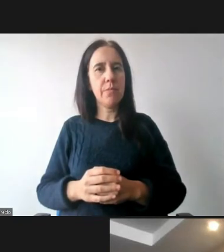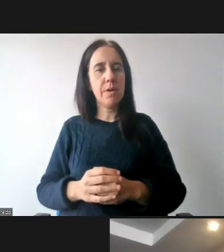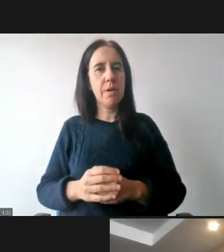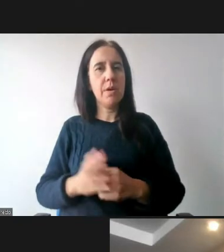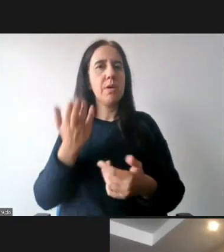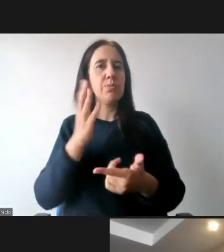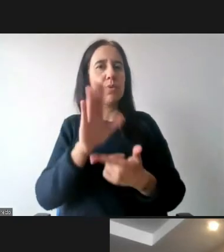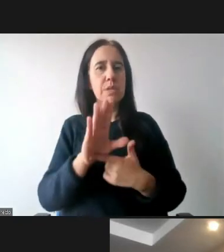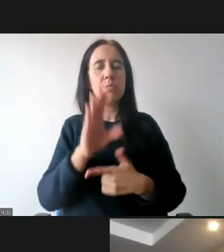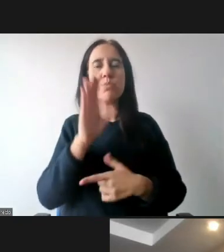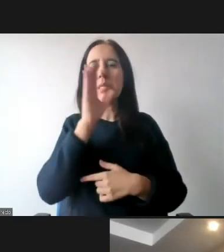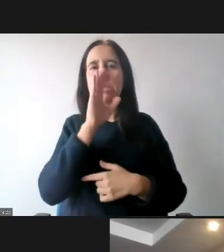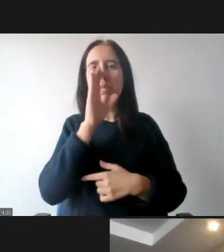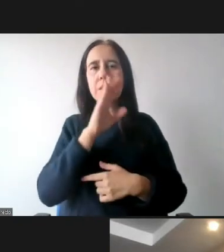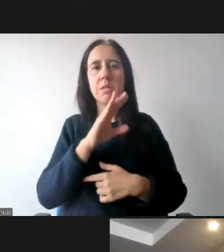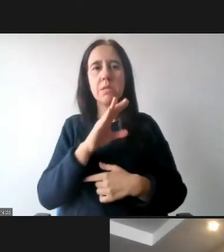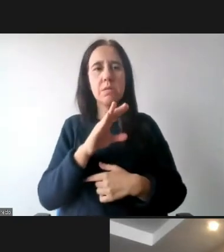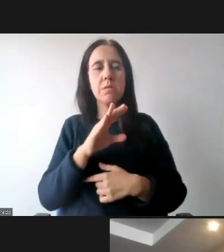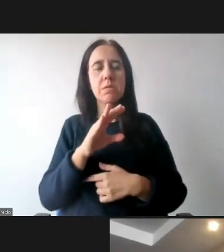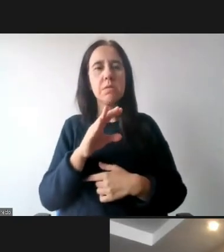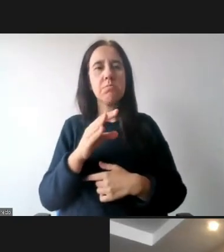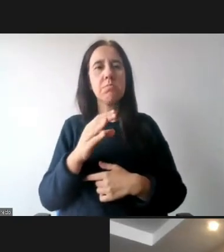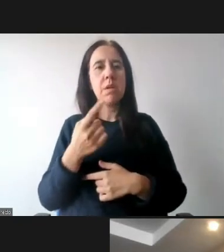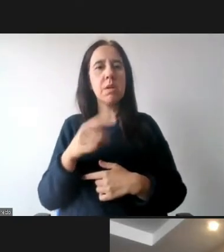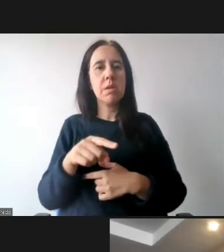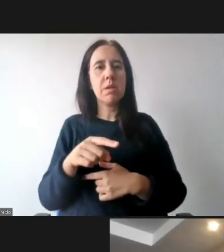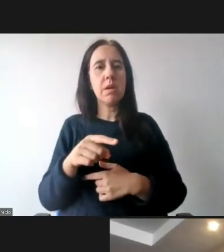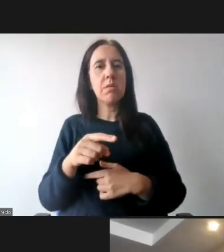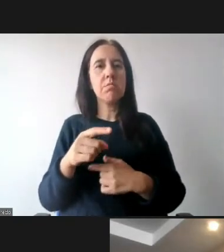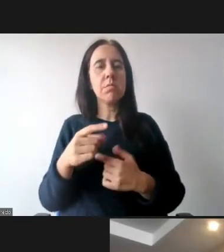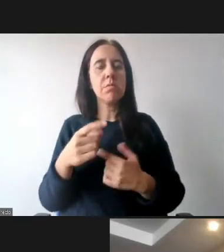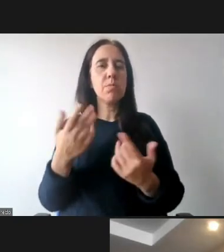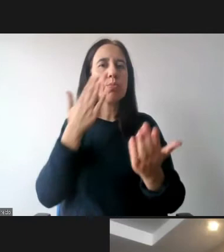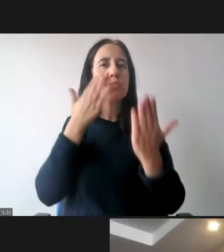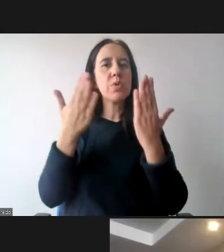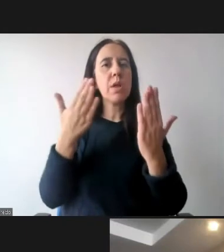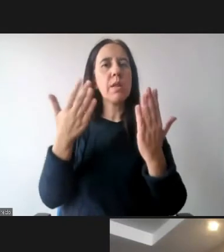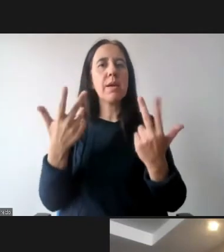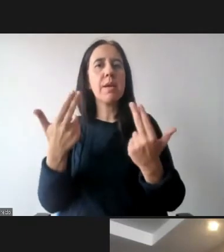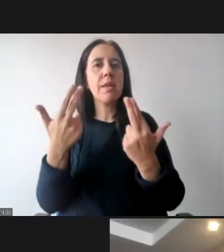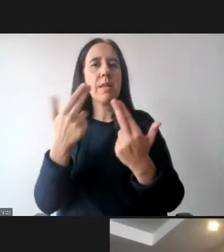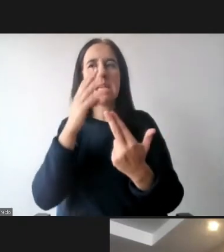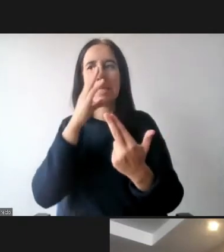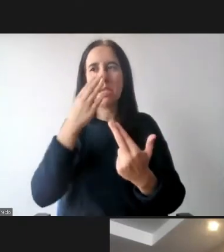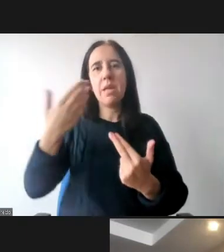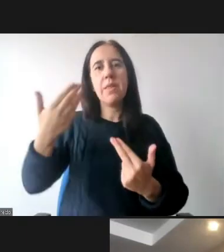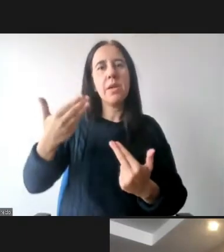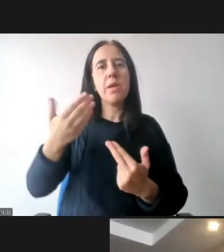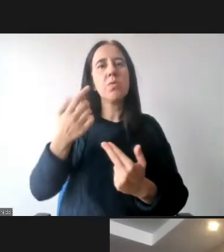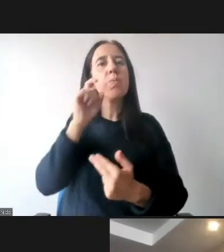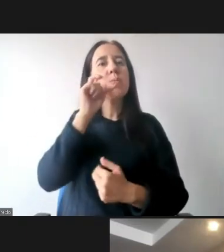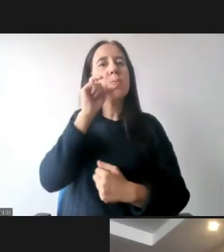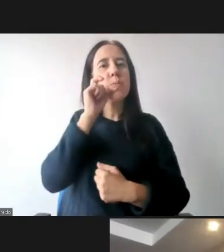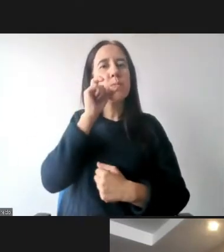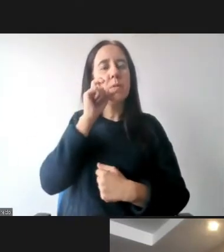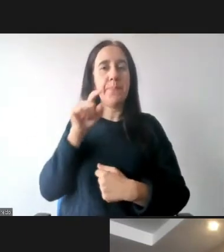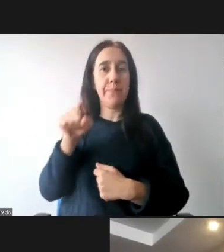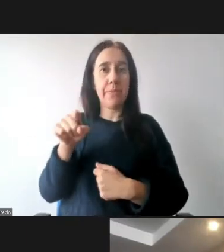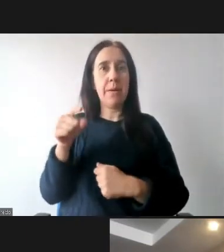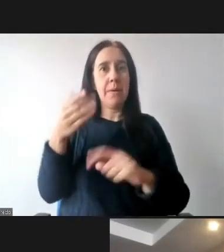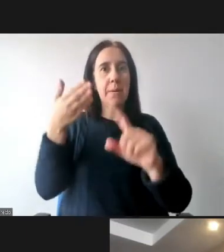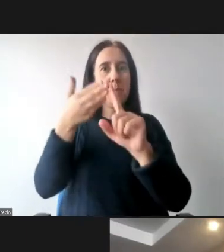nas críticas ao princípio da proporcionalidade aplicadas à proteção de direitos, este princípio